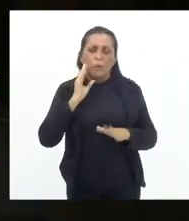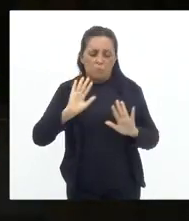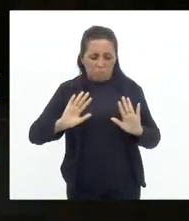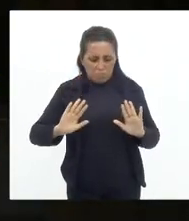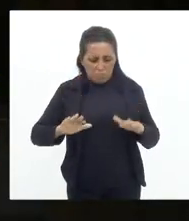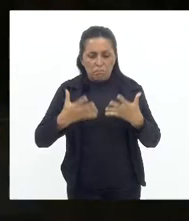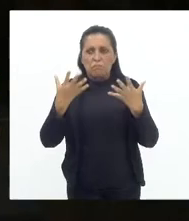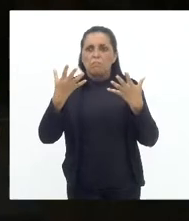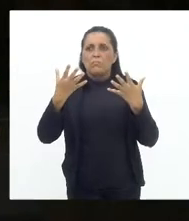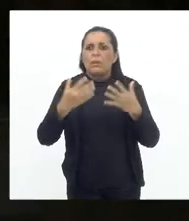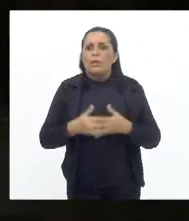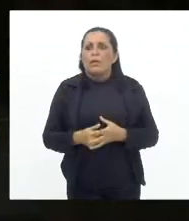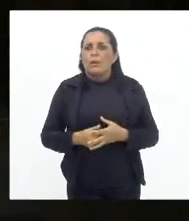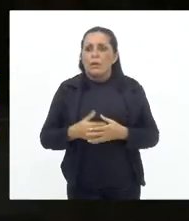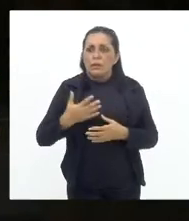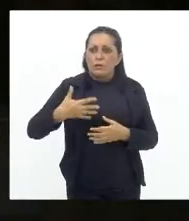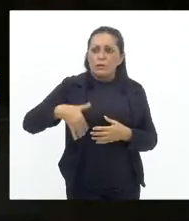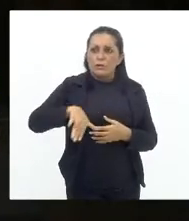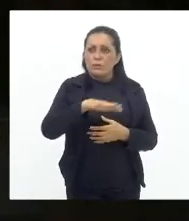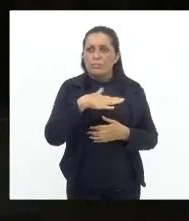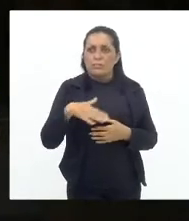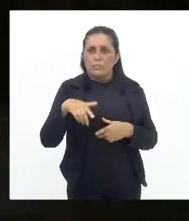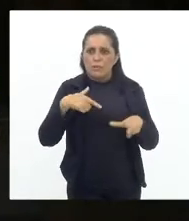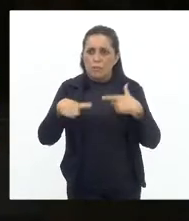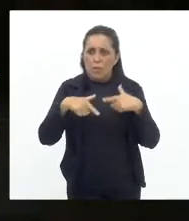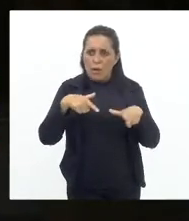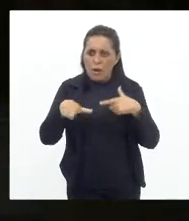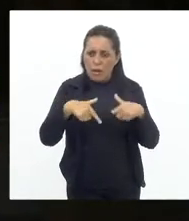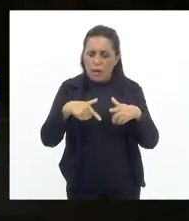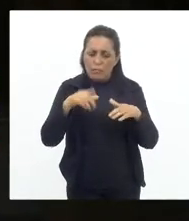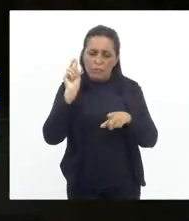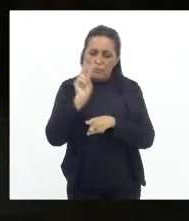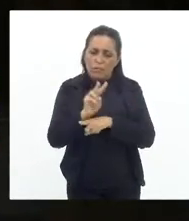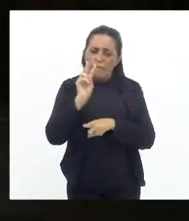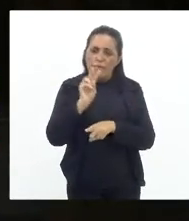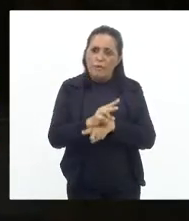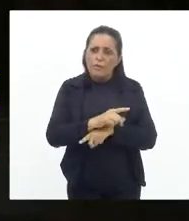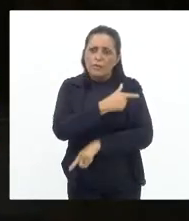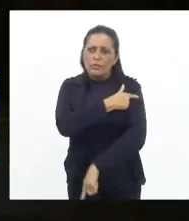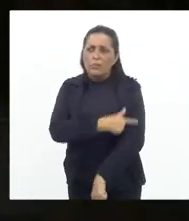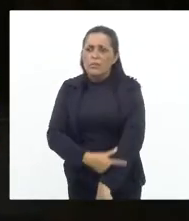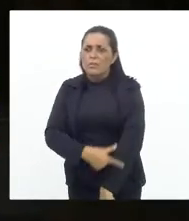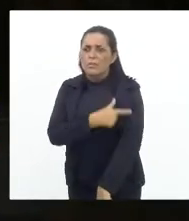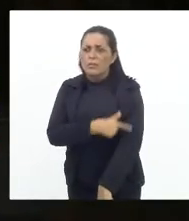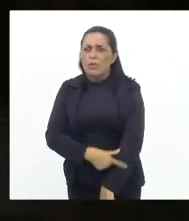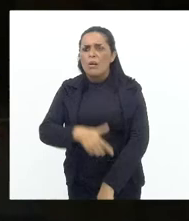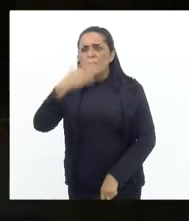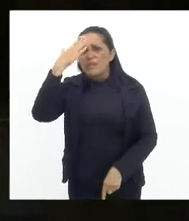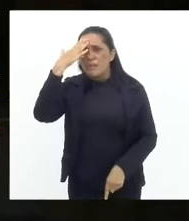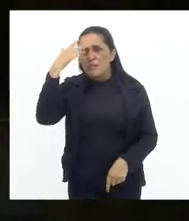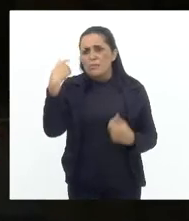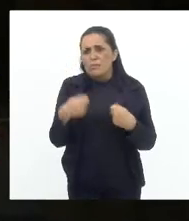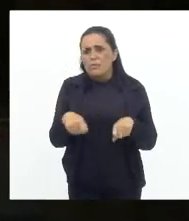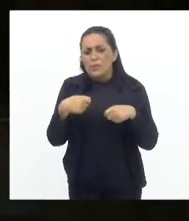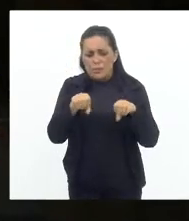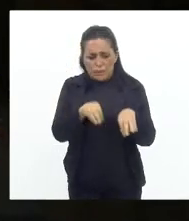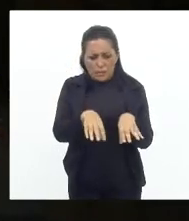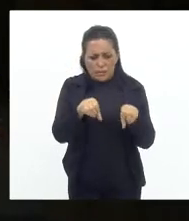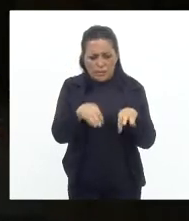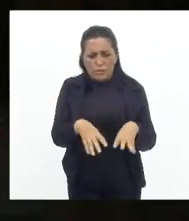a gente tem que trabalhar do na defesa da educação a gente sabe que no Brasil a gente tem uma série de desafios